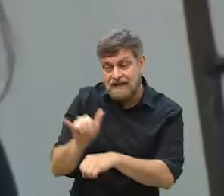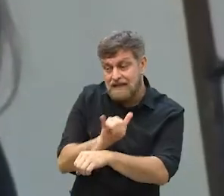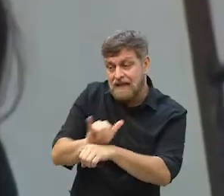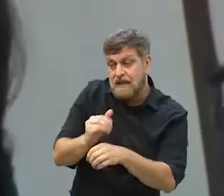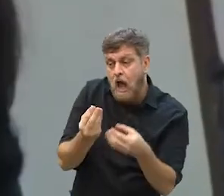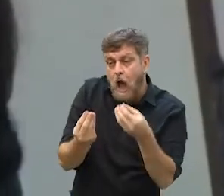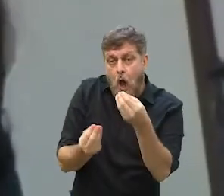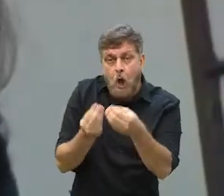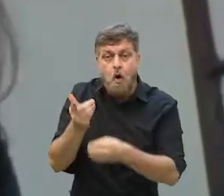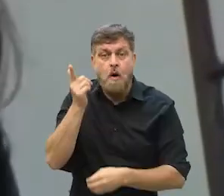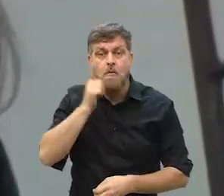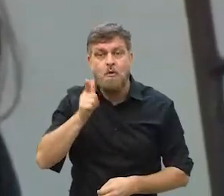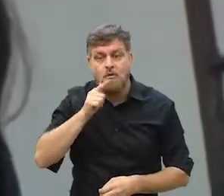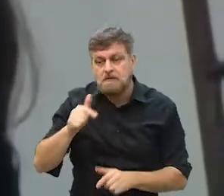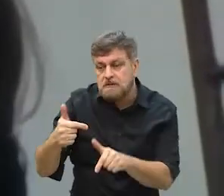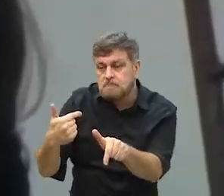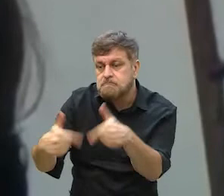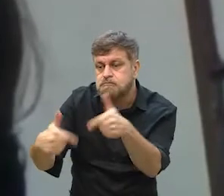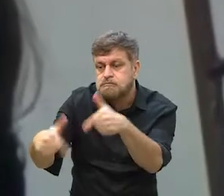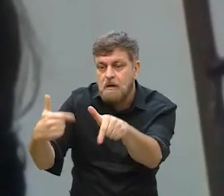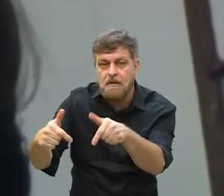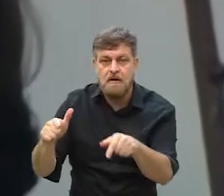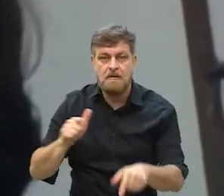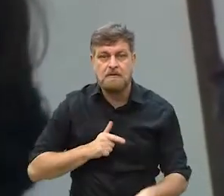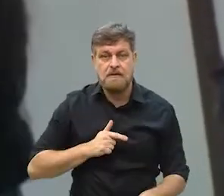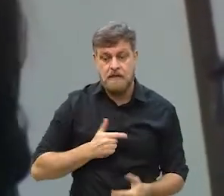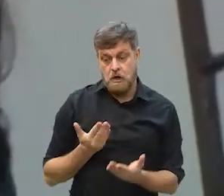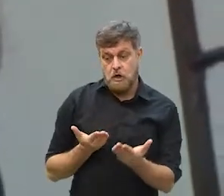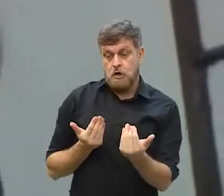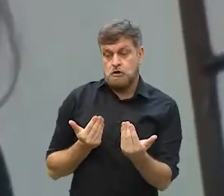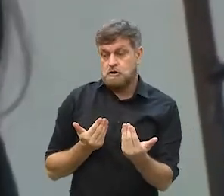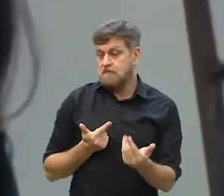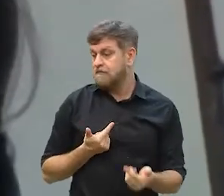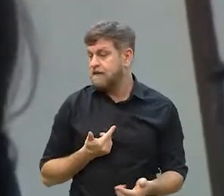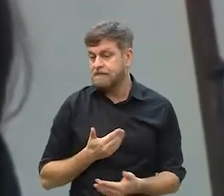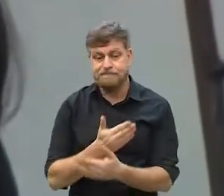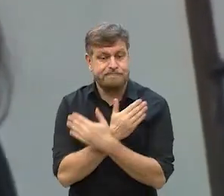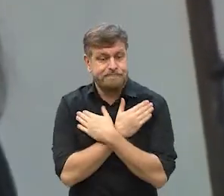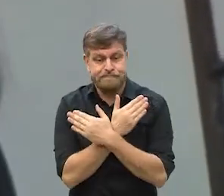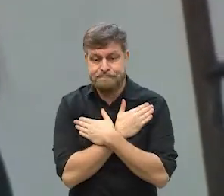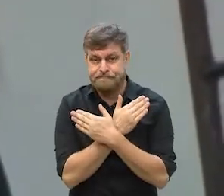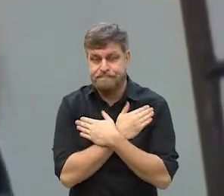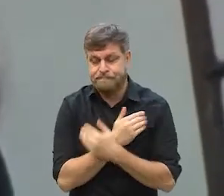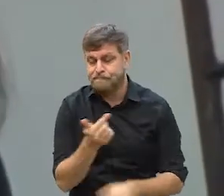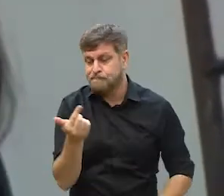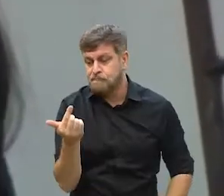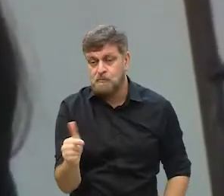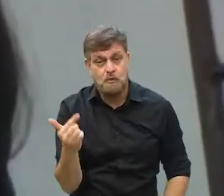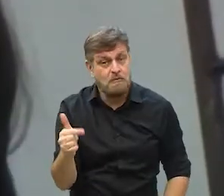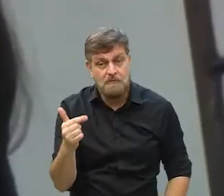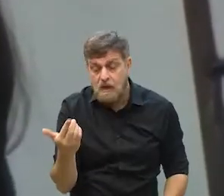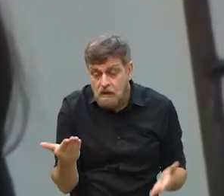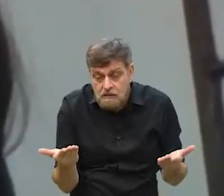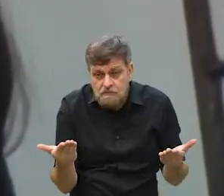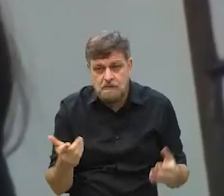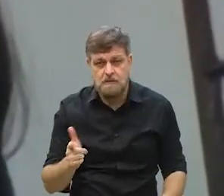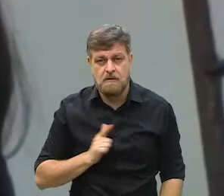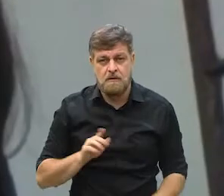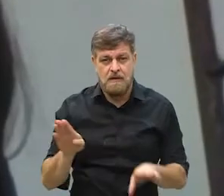a produção, porque temos uma população produtiva, mas que não tem acesso, e uma